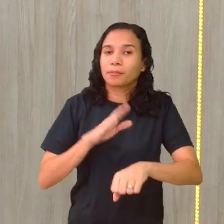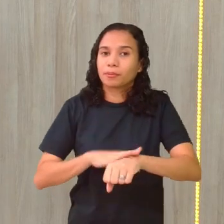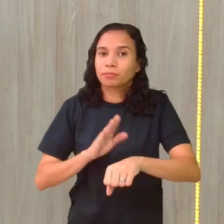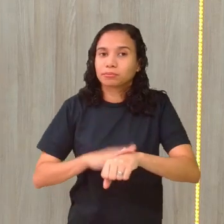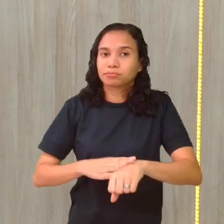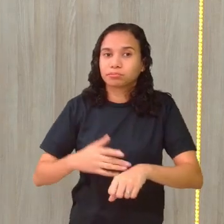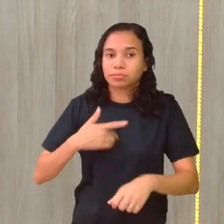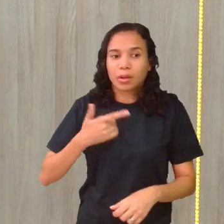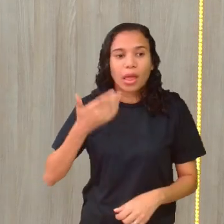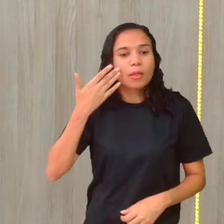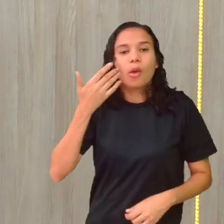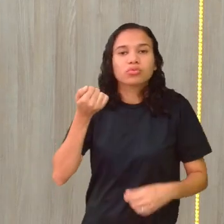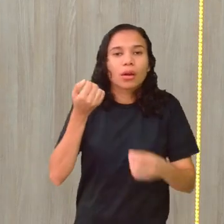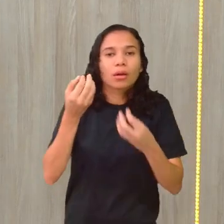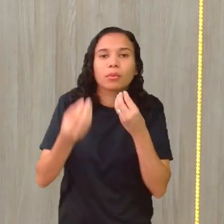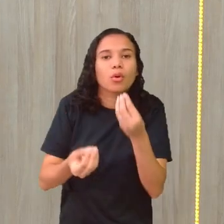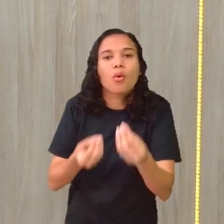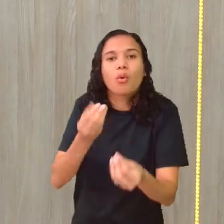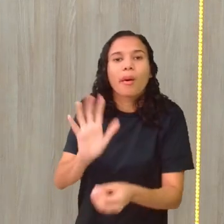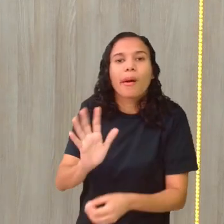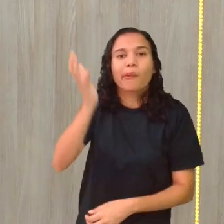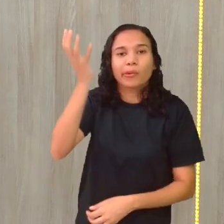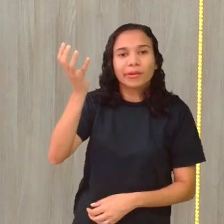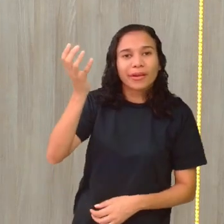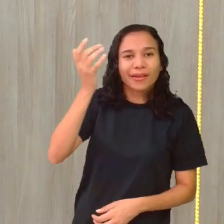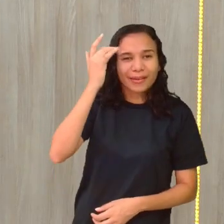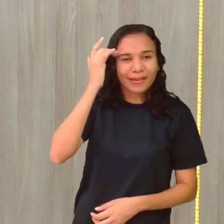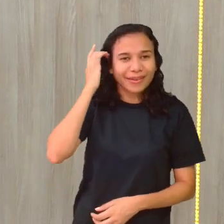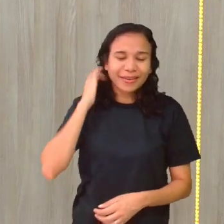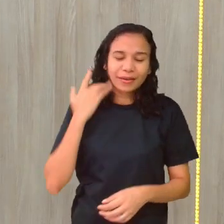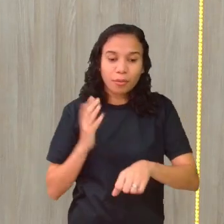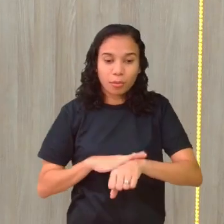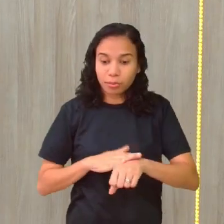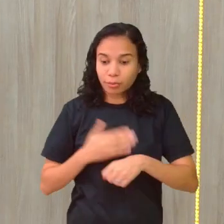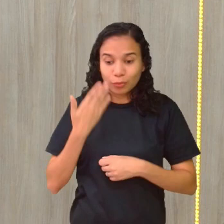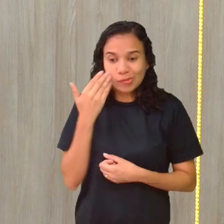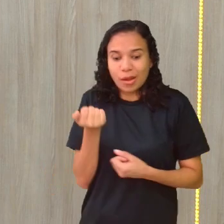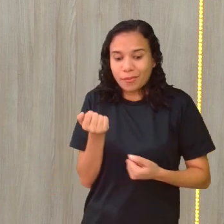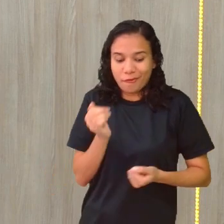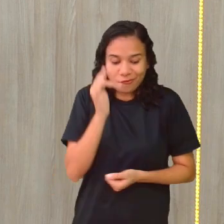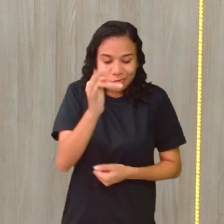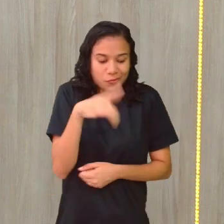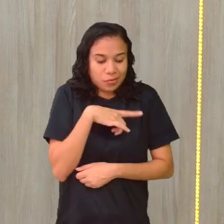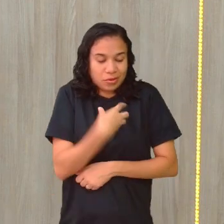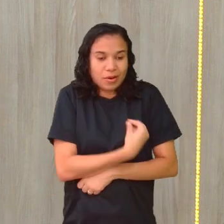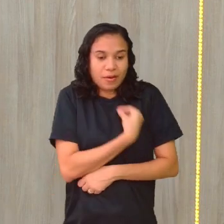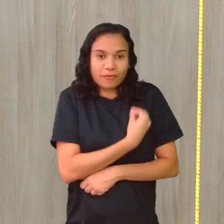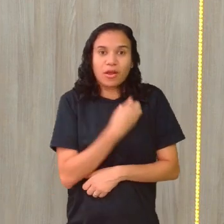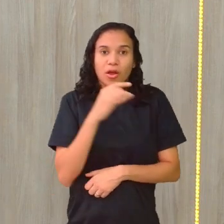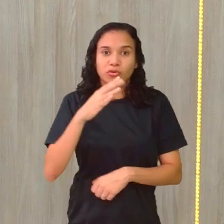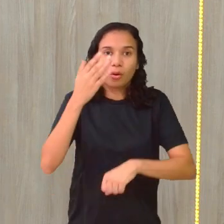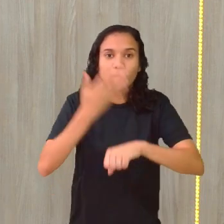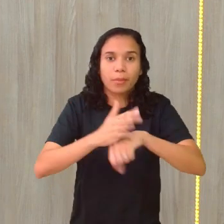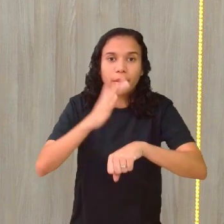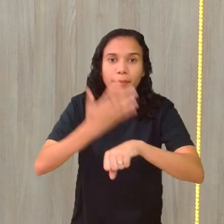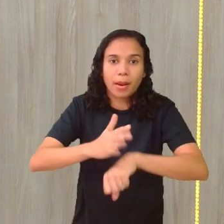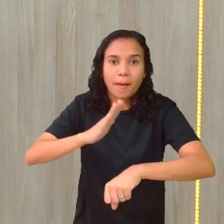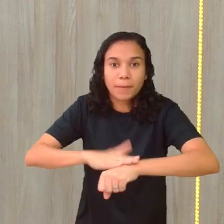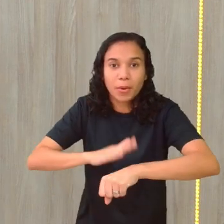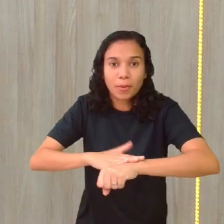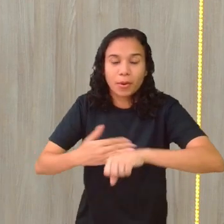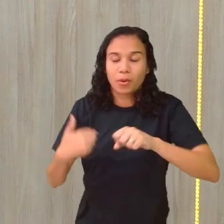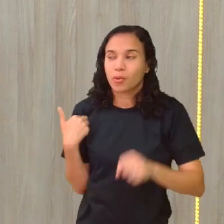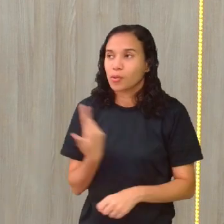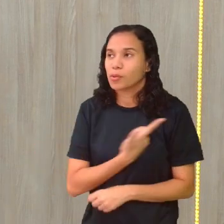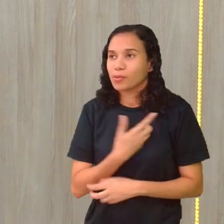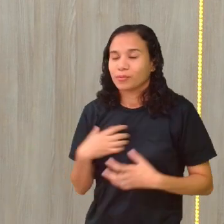de imprevisibilidade, ou seja, aquelas situações que a gente não sabe muito bem o que vai acontecer. A gente fica